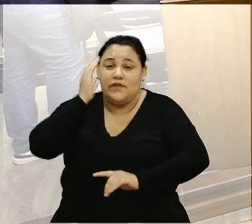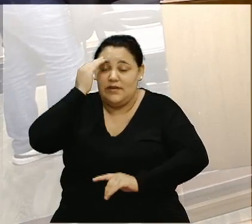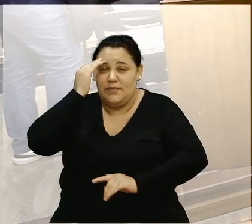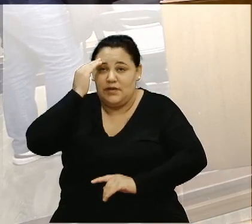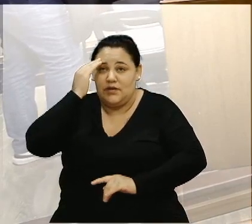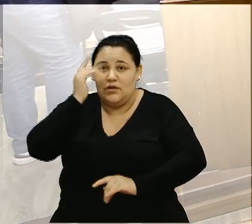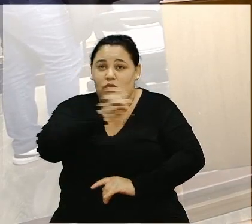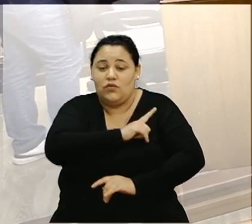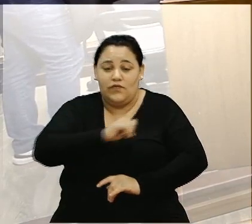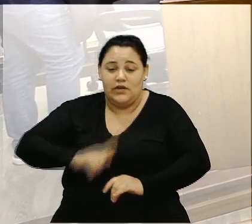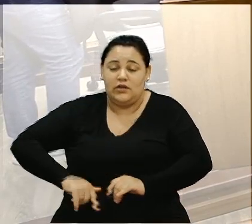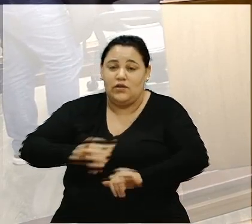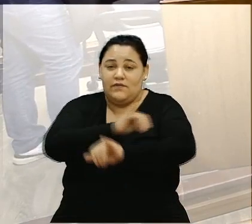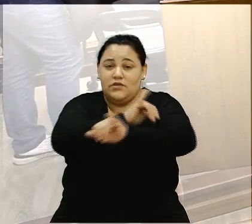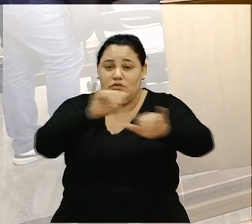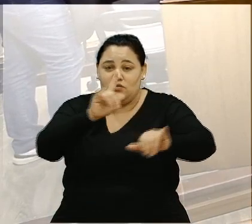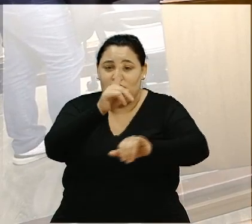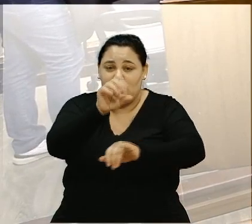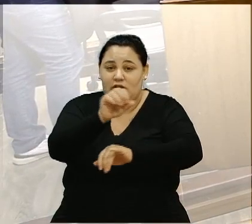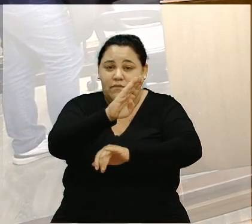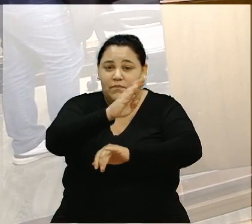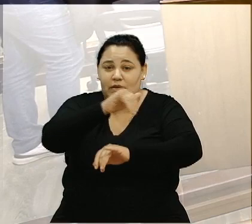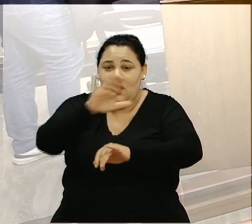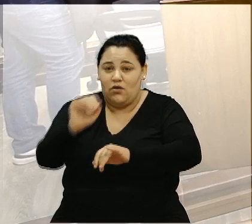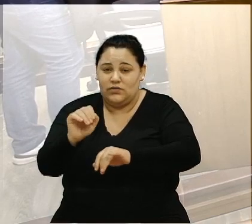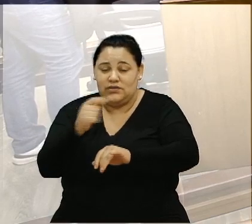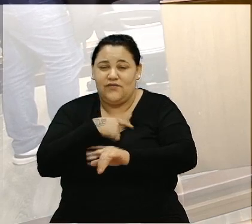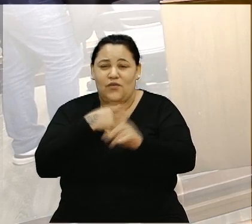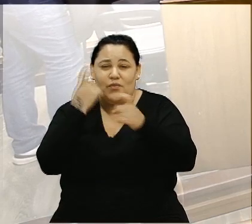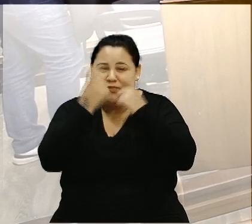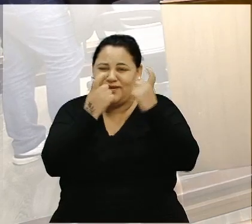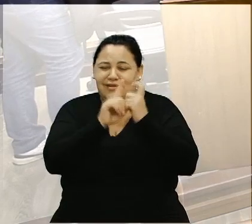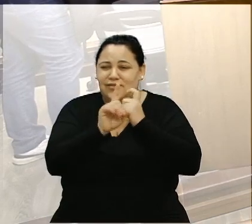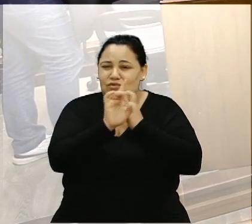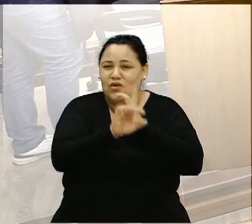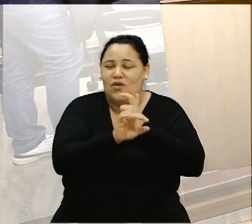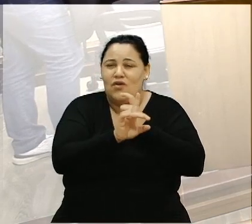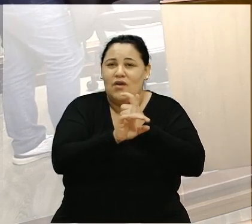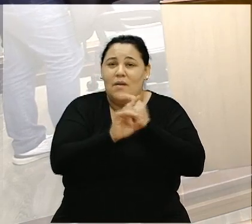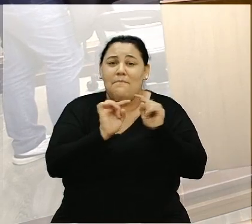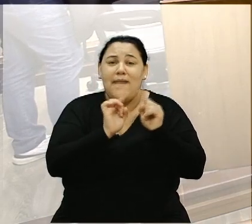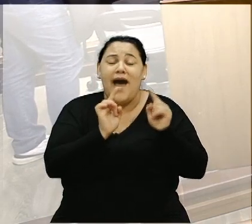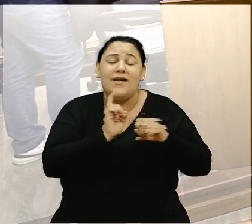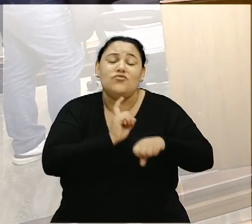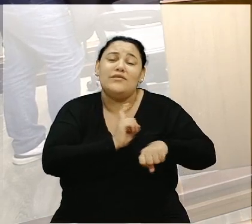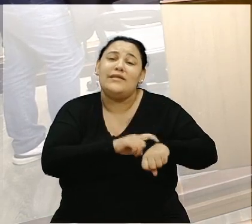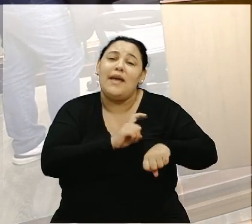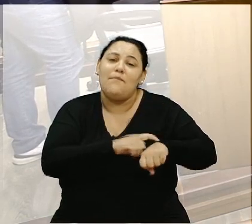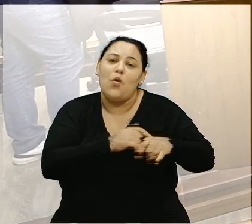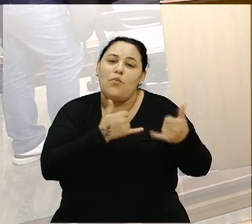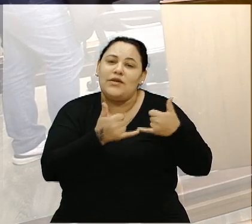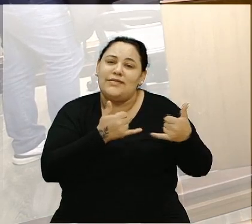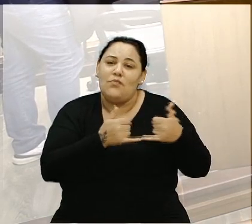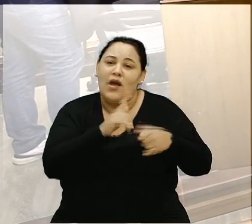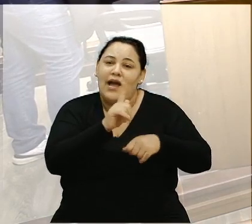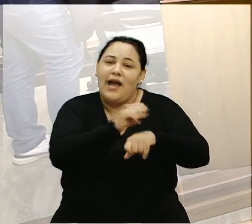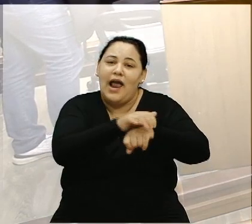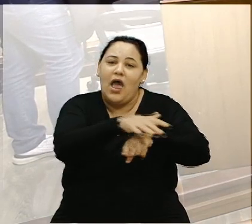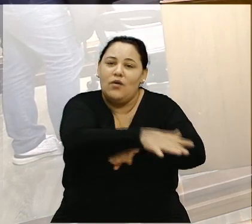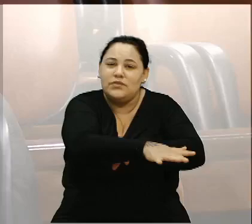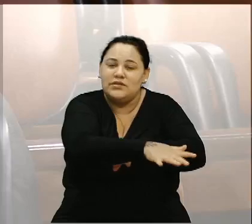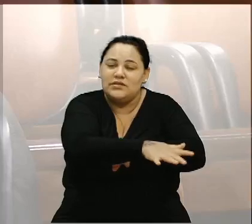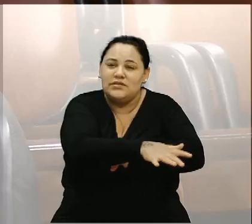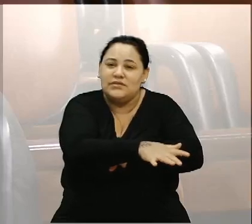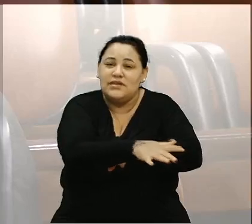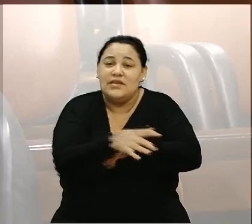19 bilhões, eu fico preocupado não somente com isso, mas o tempo que vai levar, por exemplo, Galópolis. Se ali em Nova